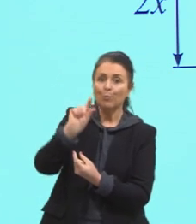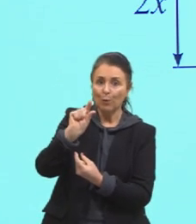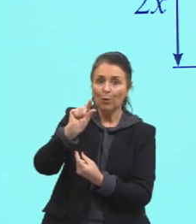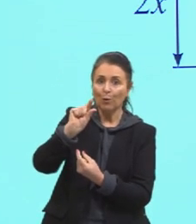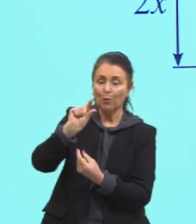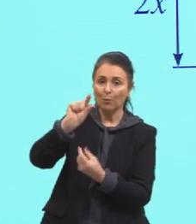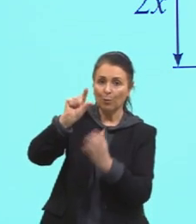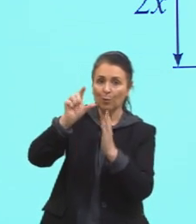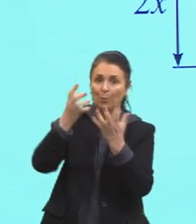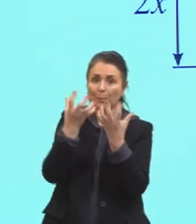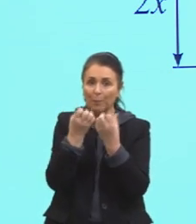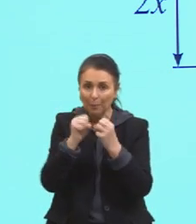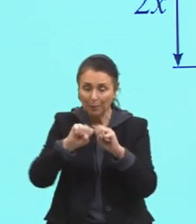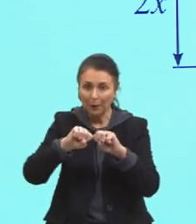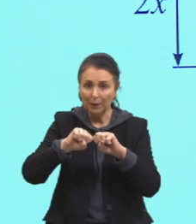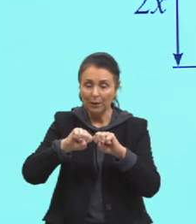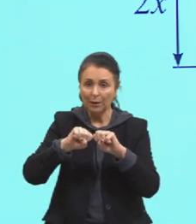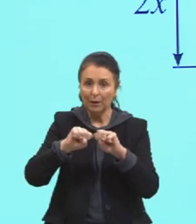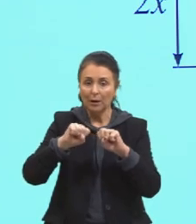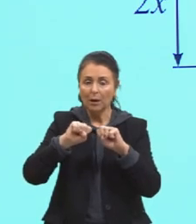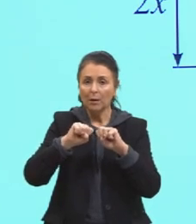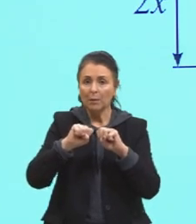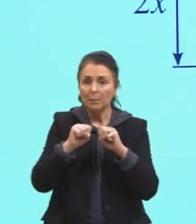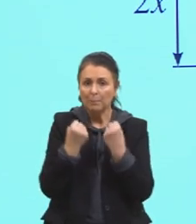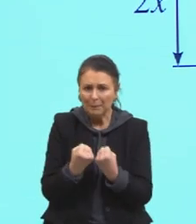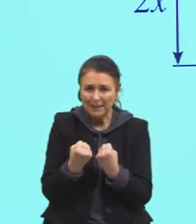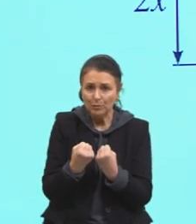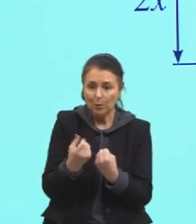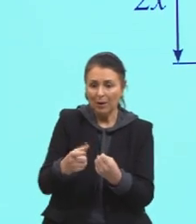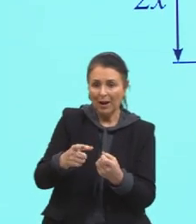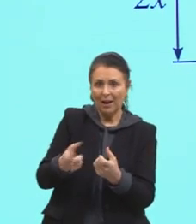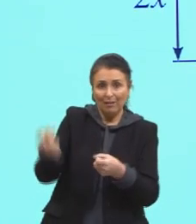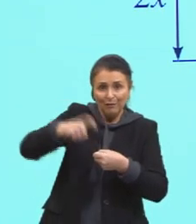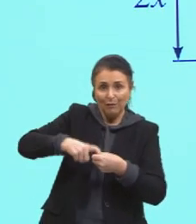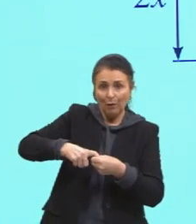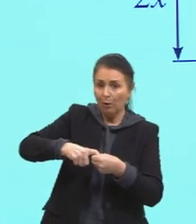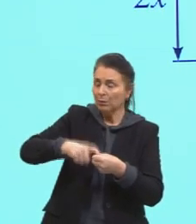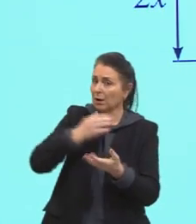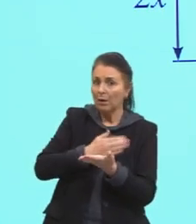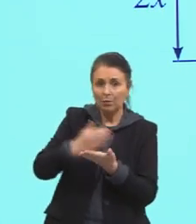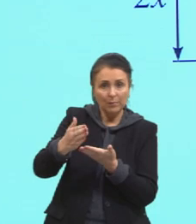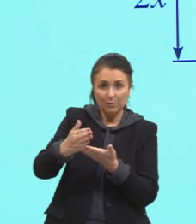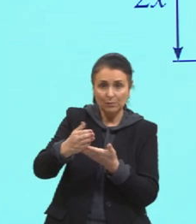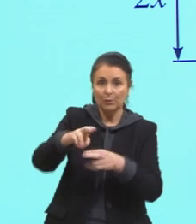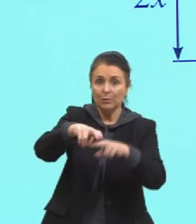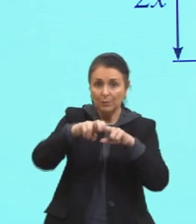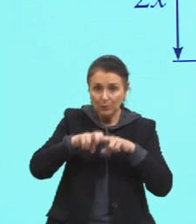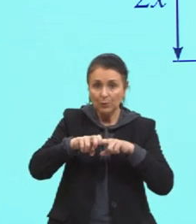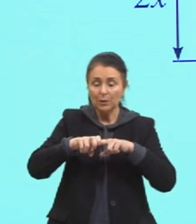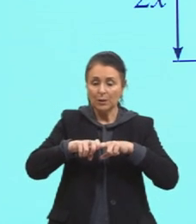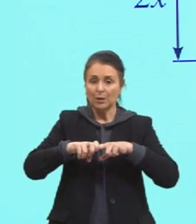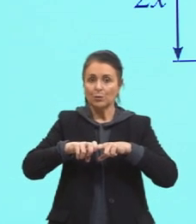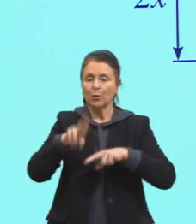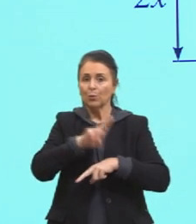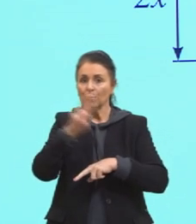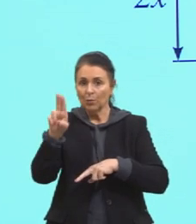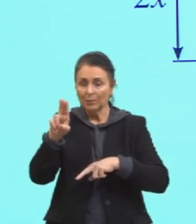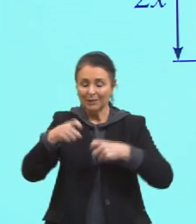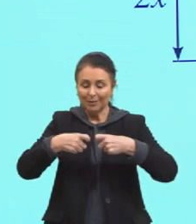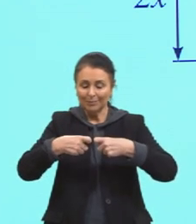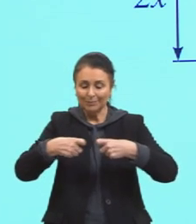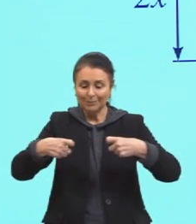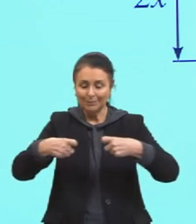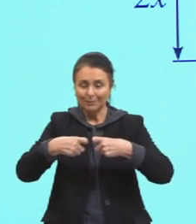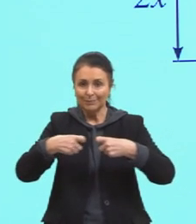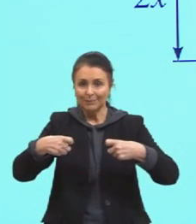peso é retirado a mola volta a ter o mesmo original dizemos então que essa mola é elástica claro que a gente tá usando